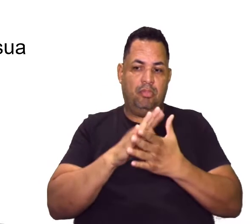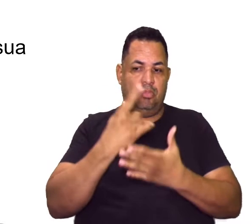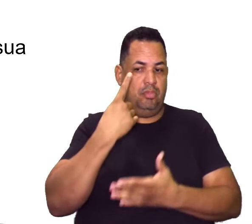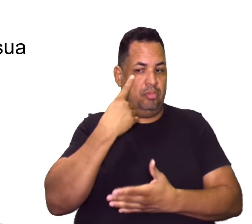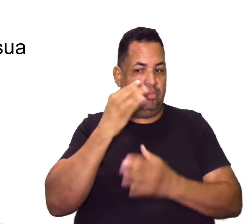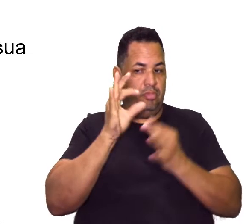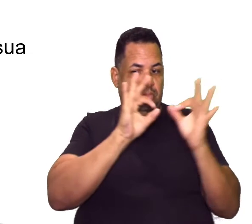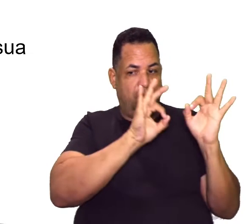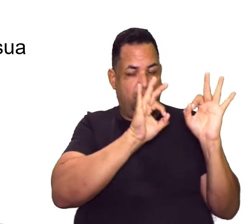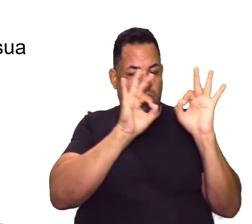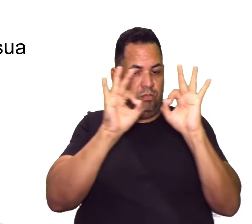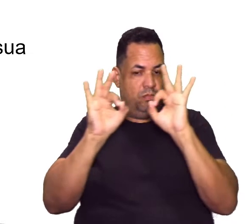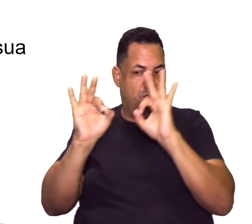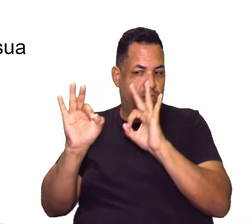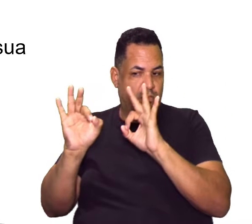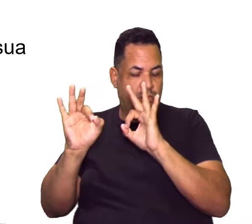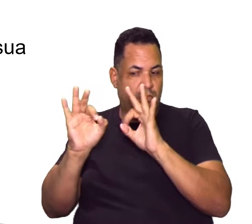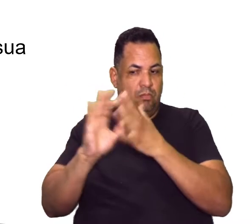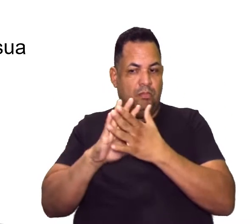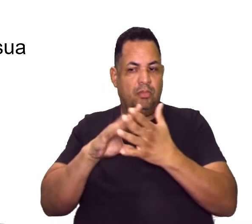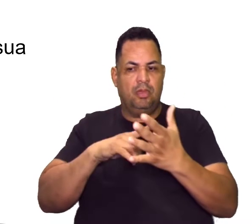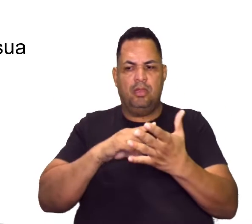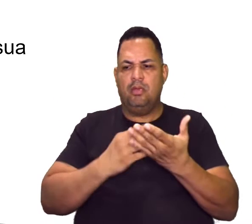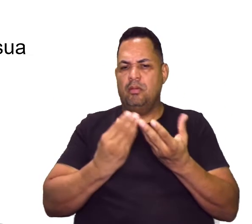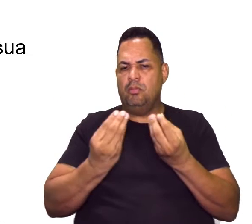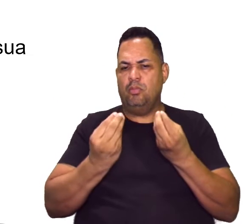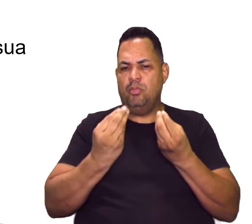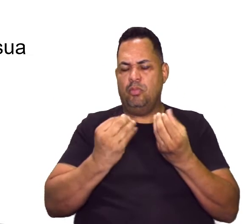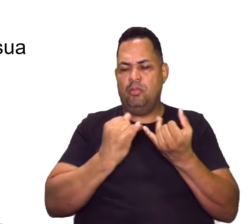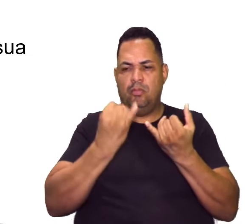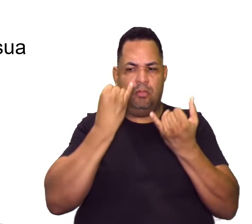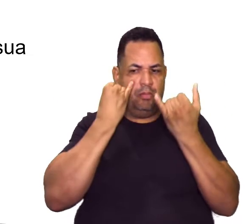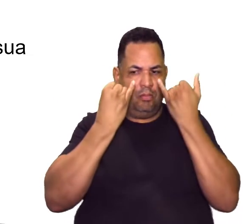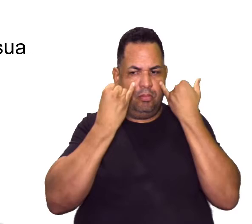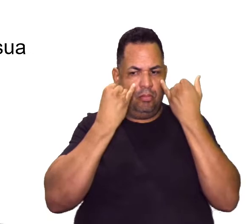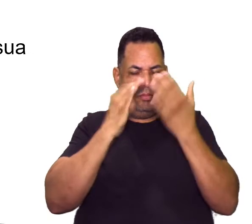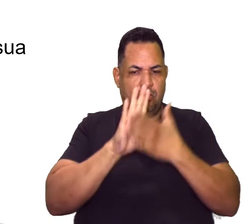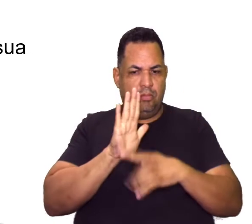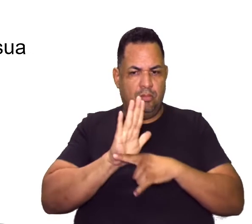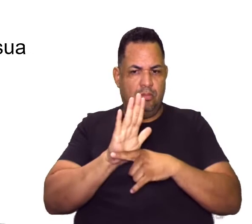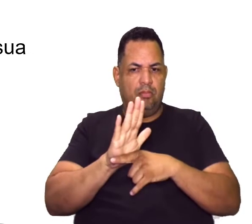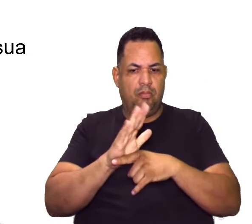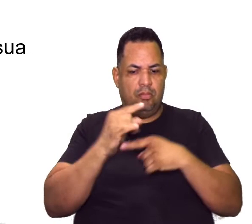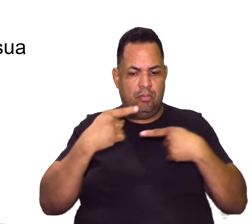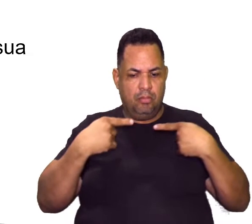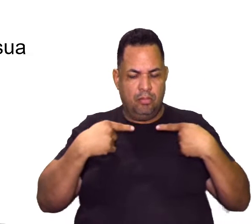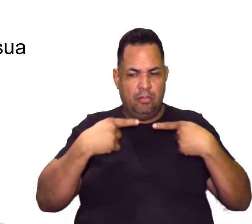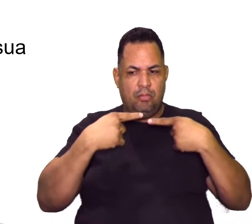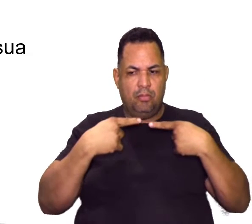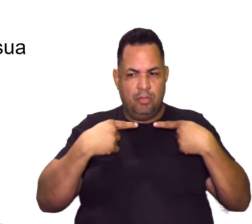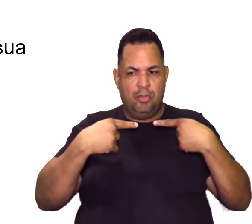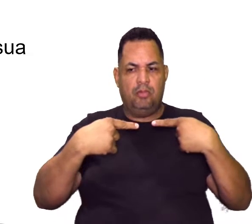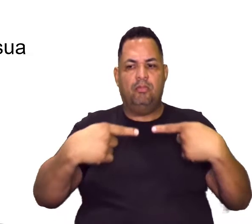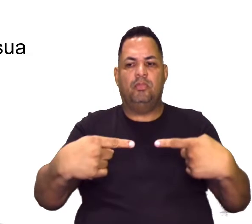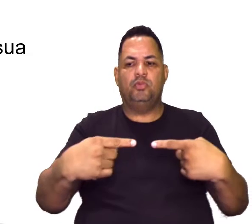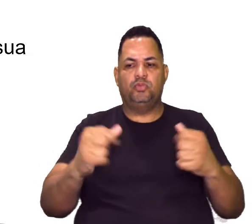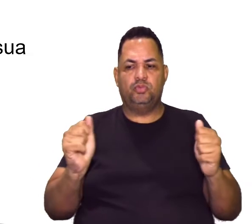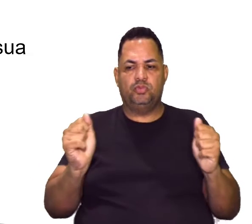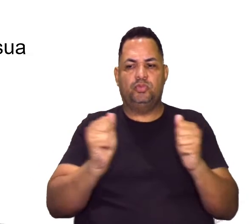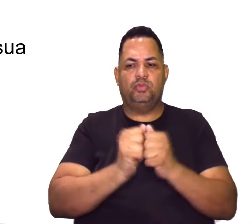assistiram, muita informação importante que ajuda você a competir nos